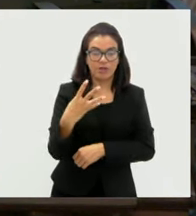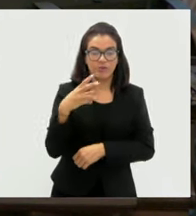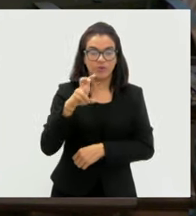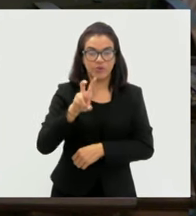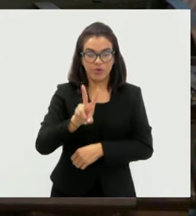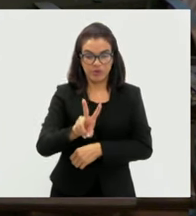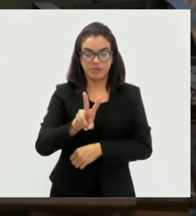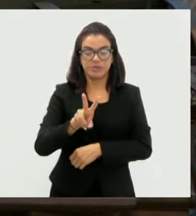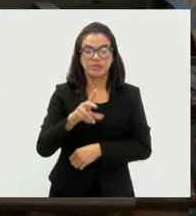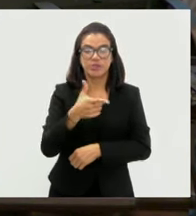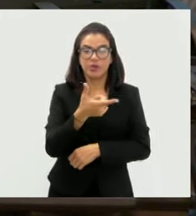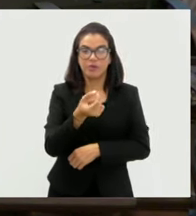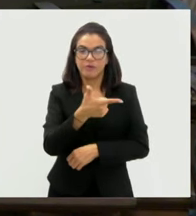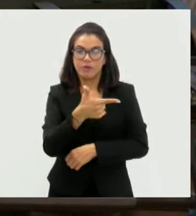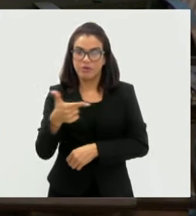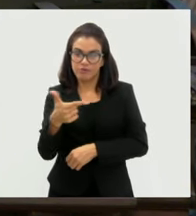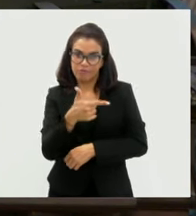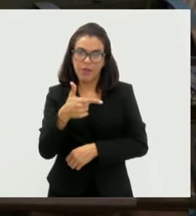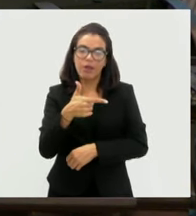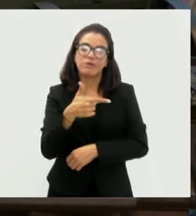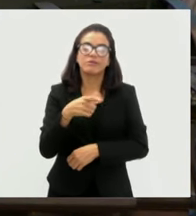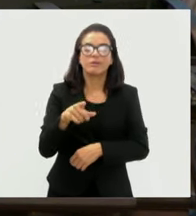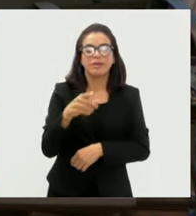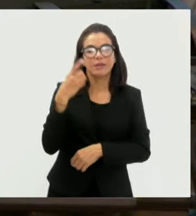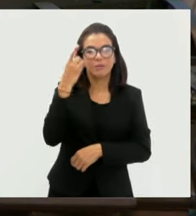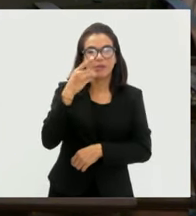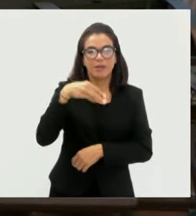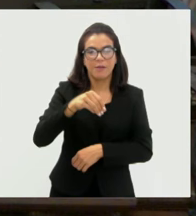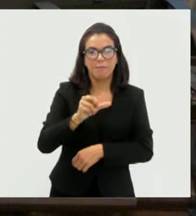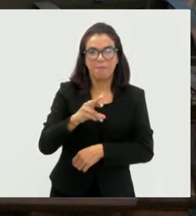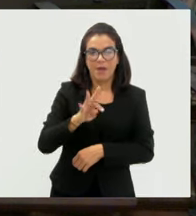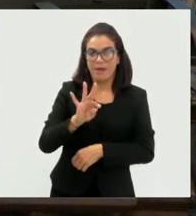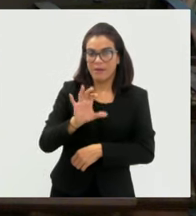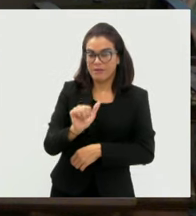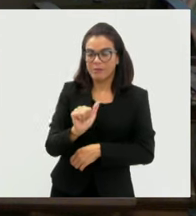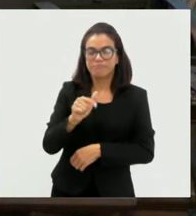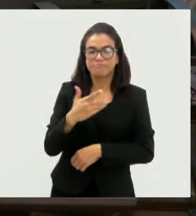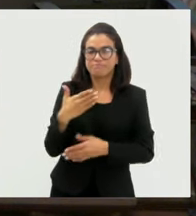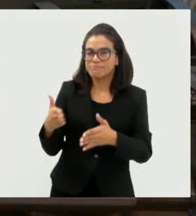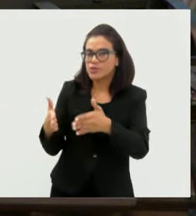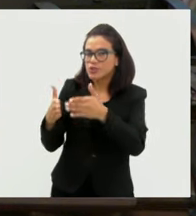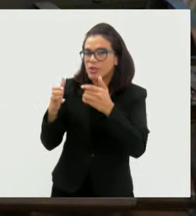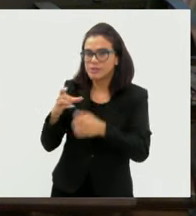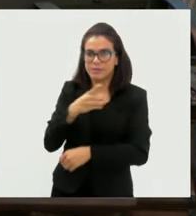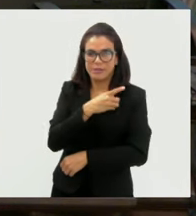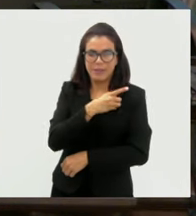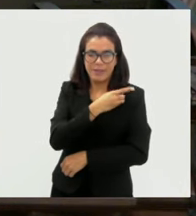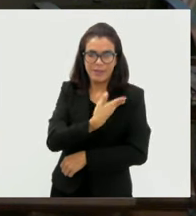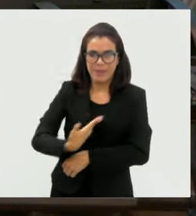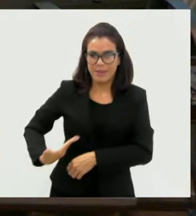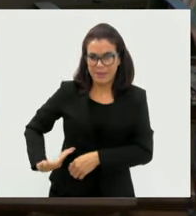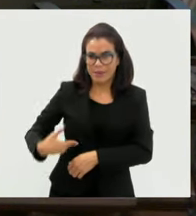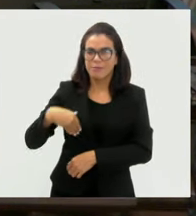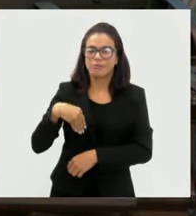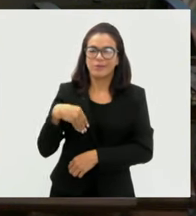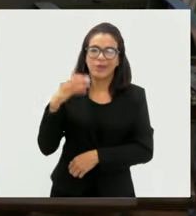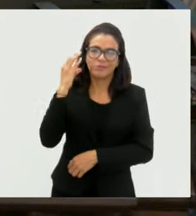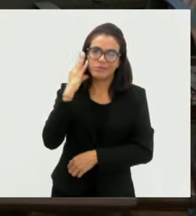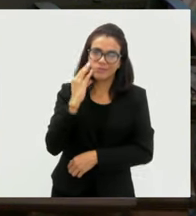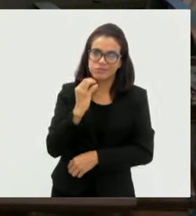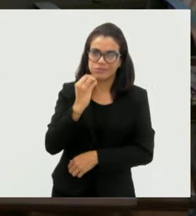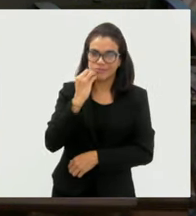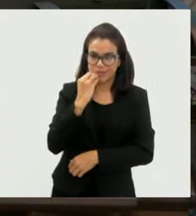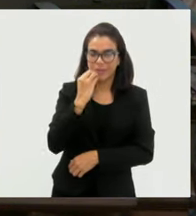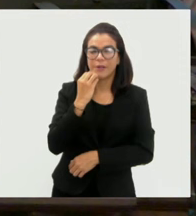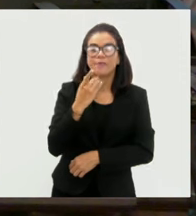de autoria da deputada Marta Rocha, que solicita ao excelentíssimo senhor governador do estado do Rio de Janeiro, Dr. Cláudio